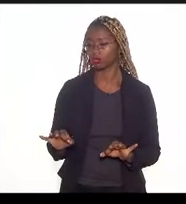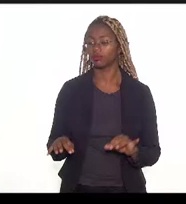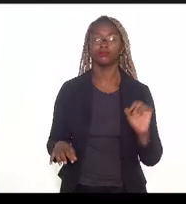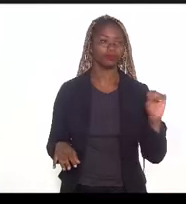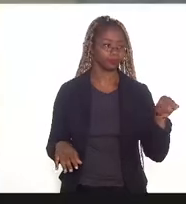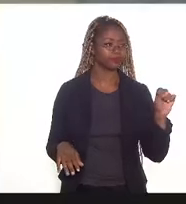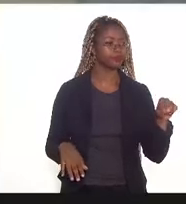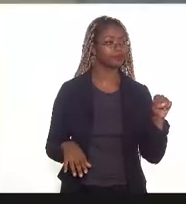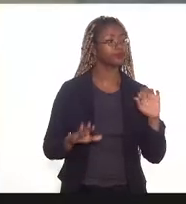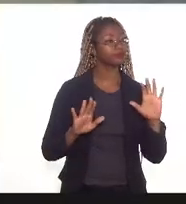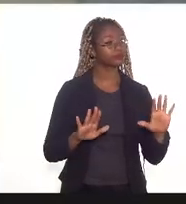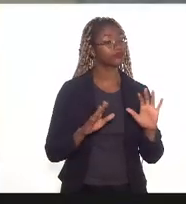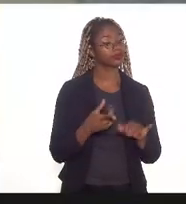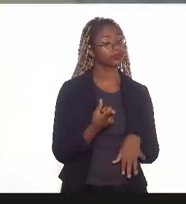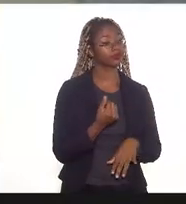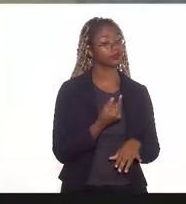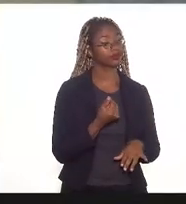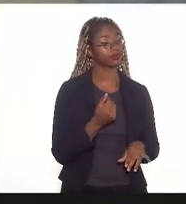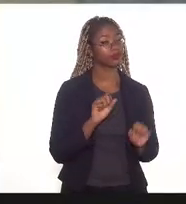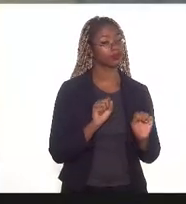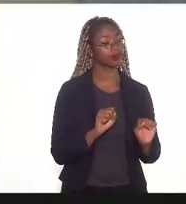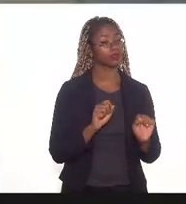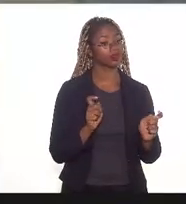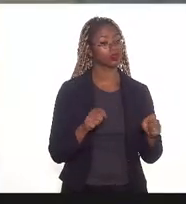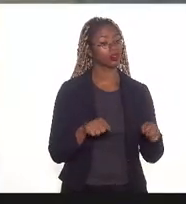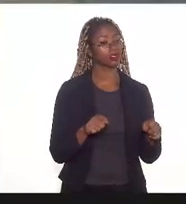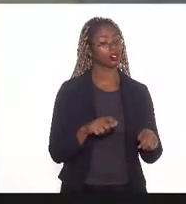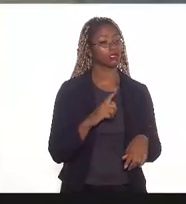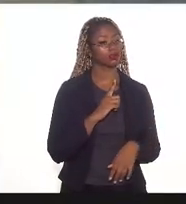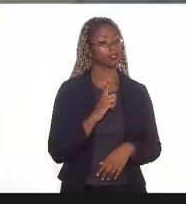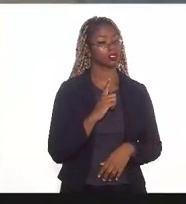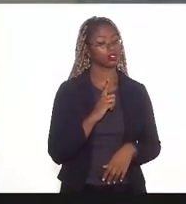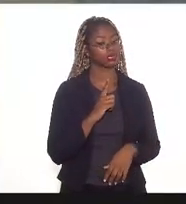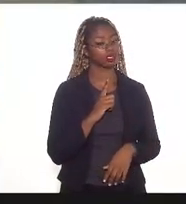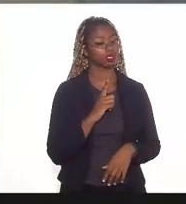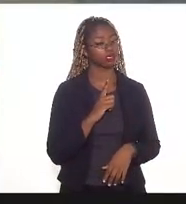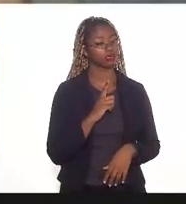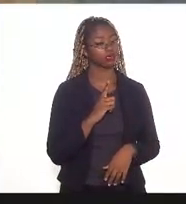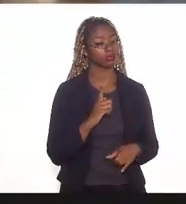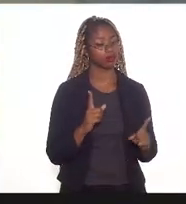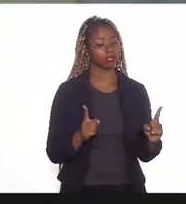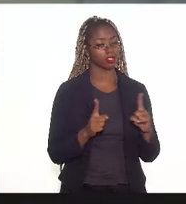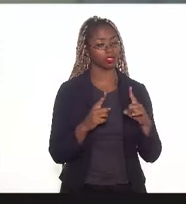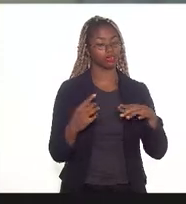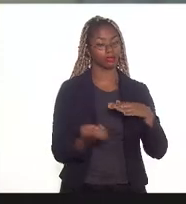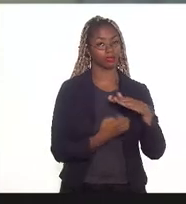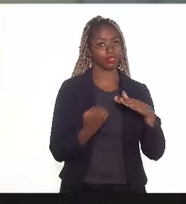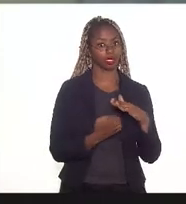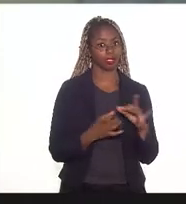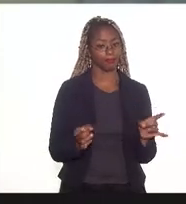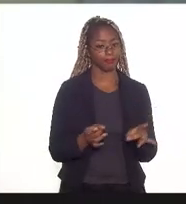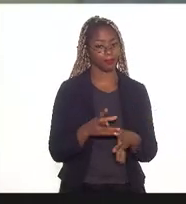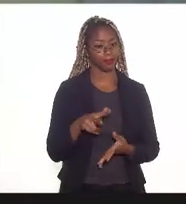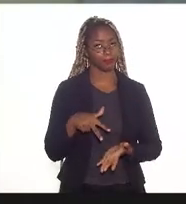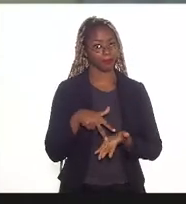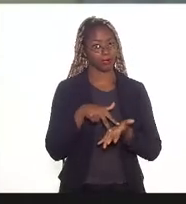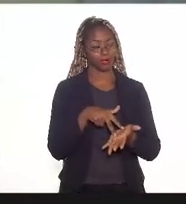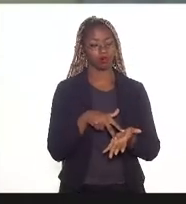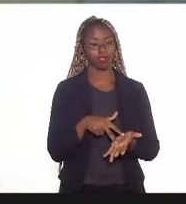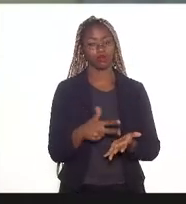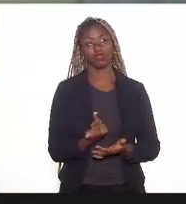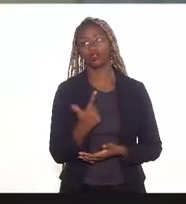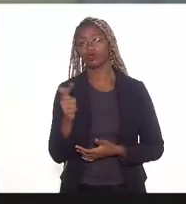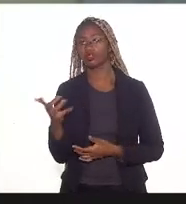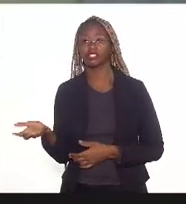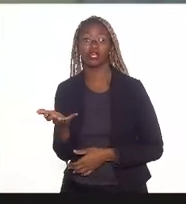Mas o valor você pode ter em pequenas empresas já instaladas e outras que queiram